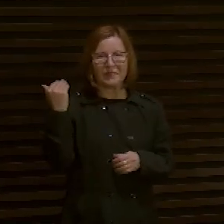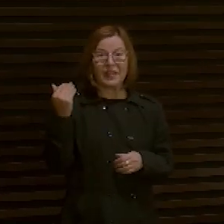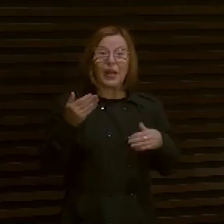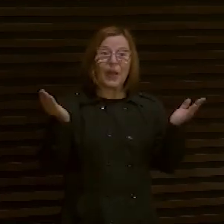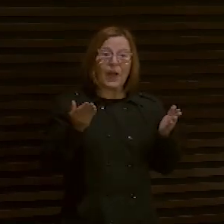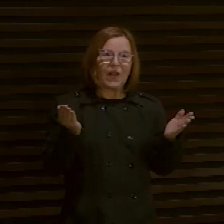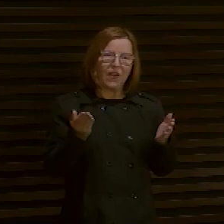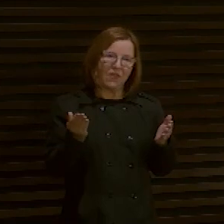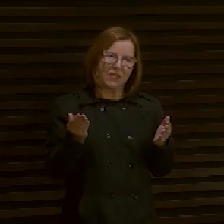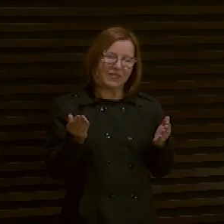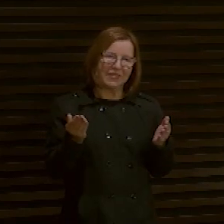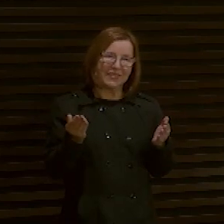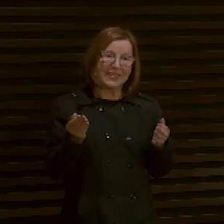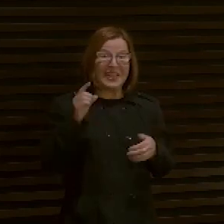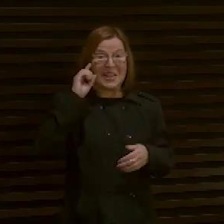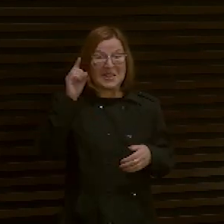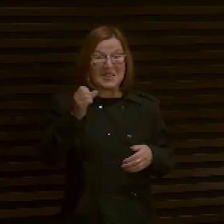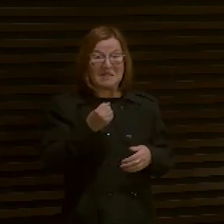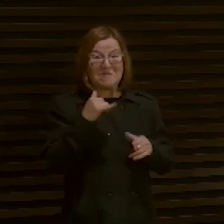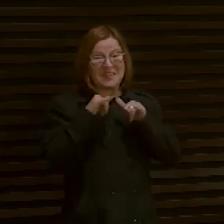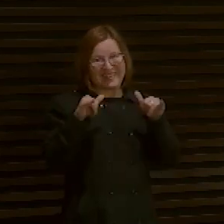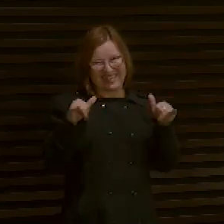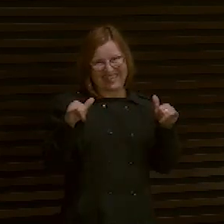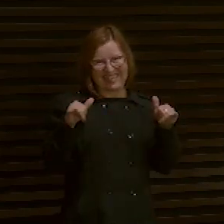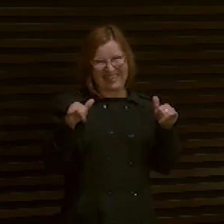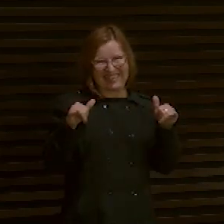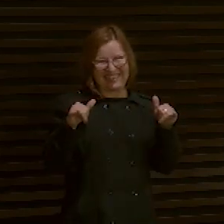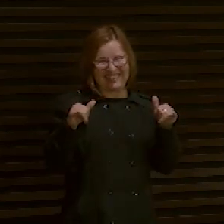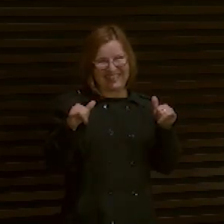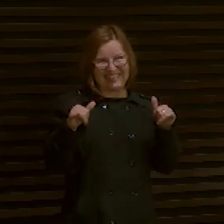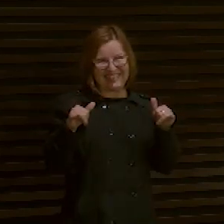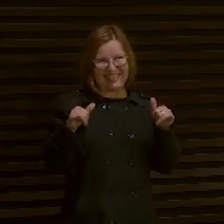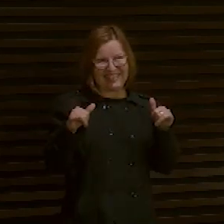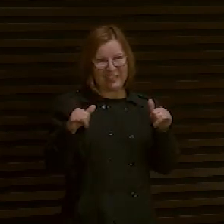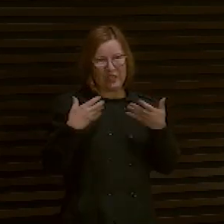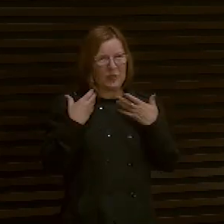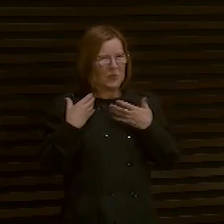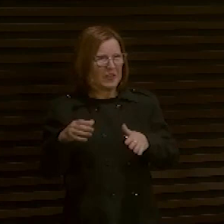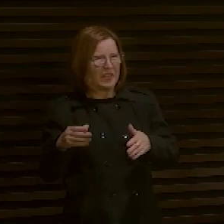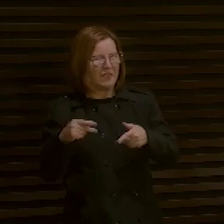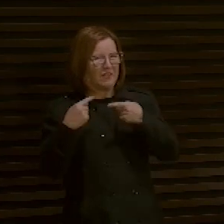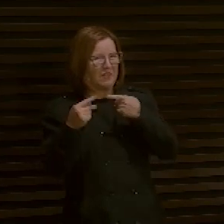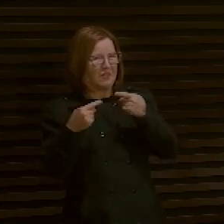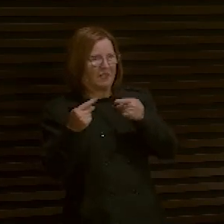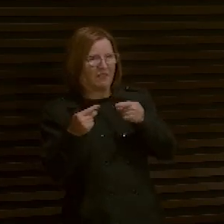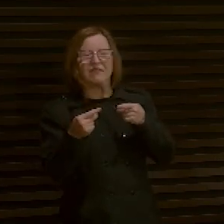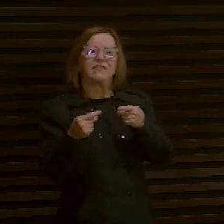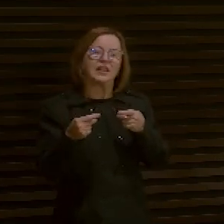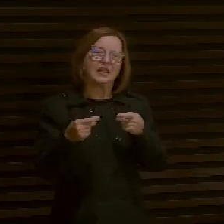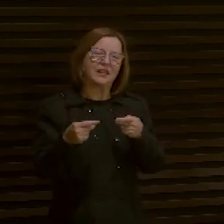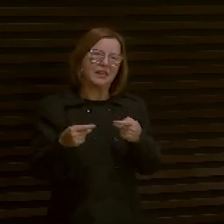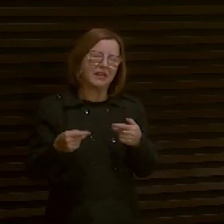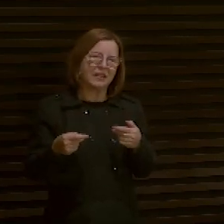hoje é dia de boas novas. Hoje é dia de boa notícia, meus irmãos. Eu não quero falar de povo de Deus preso, eu não quero